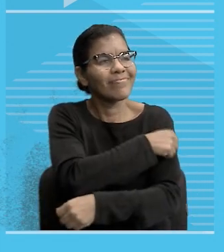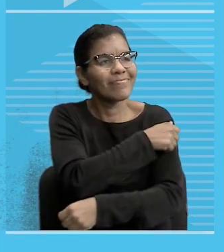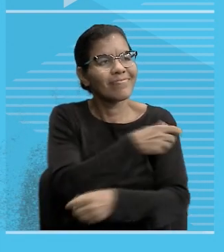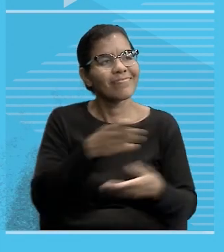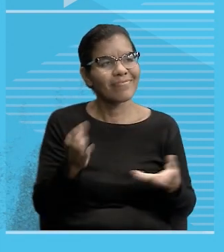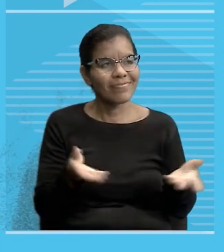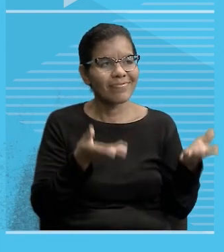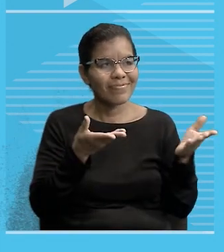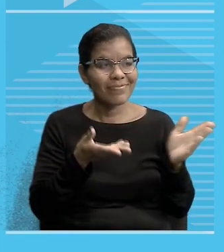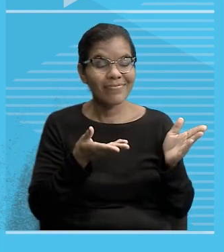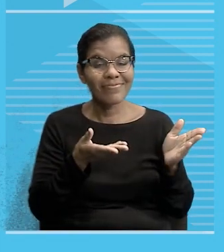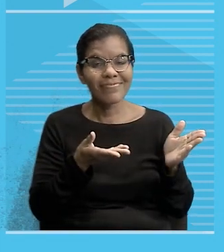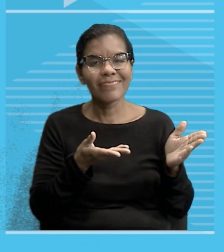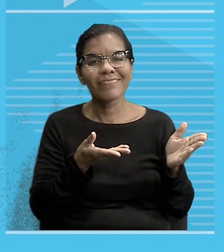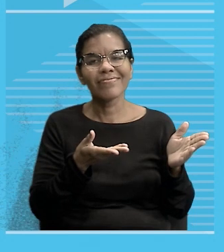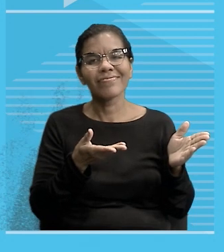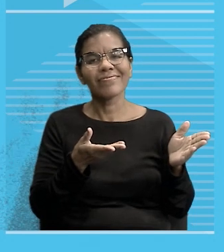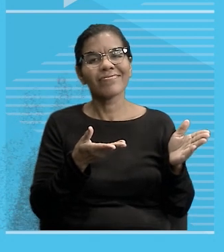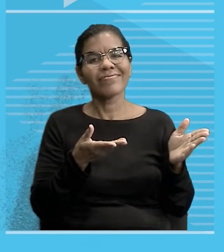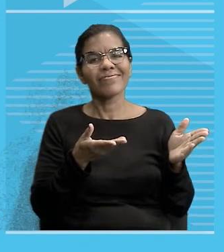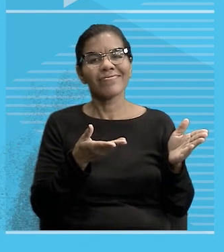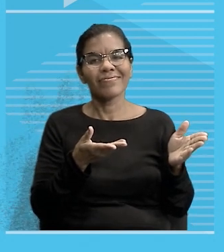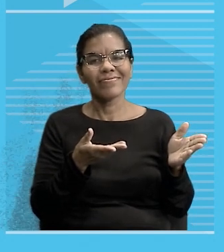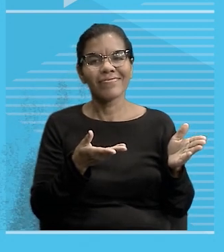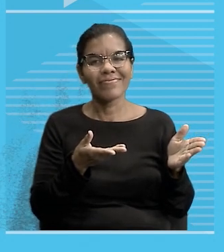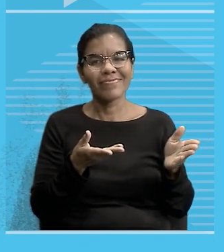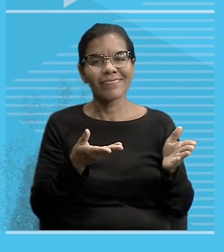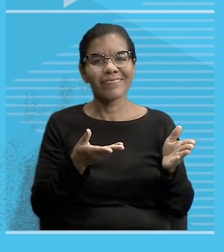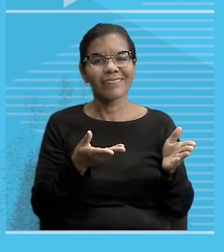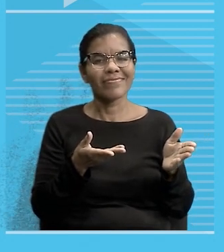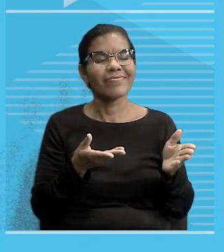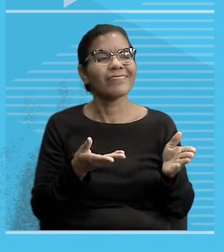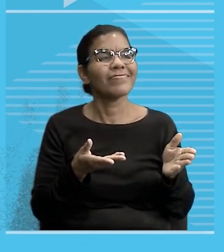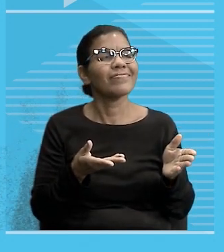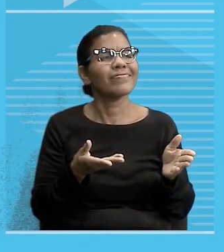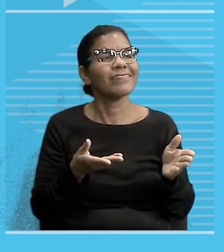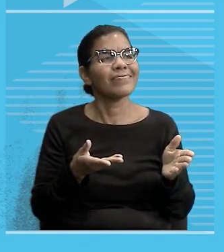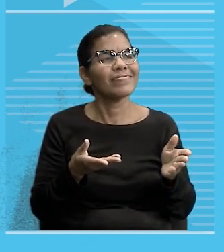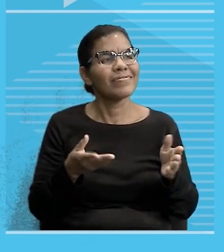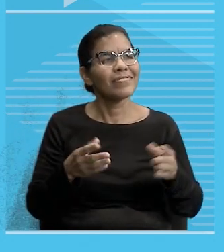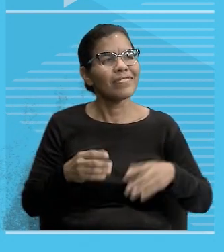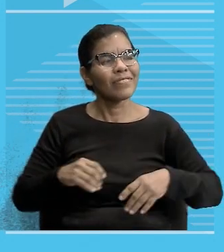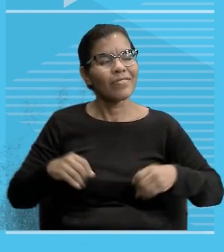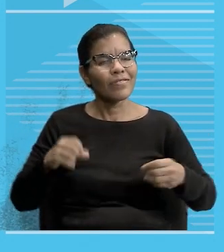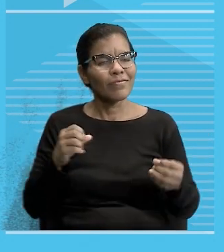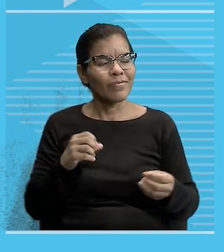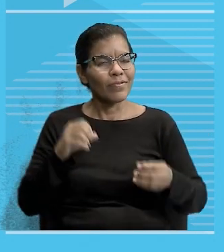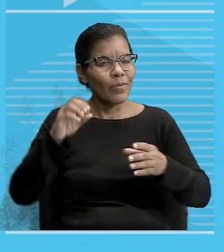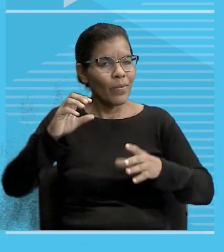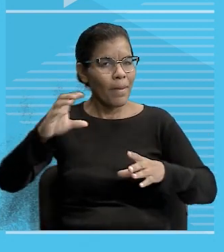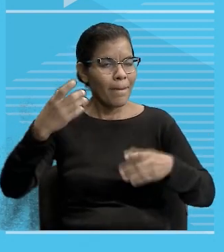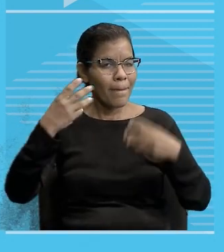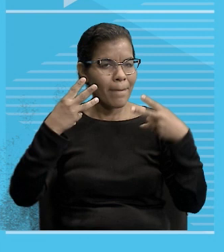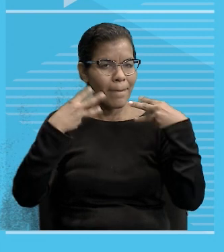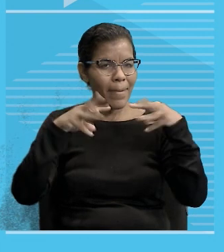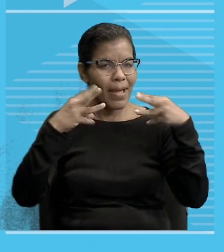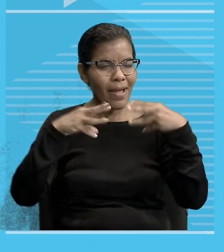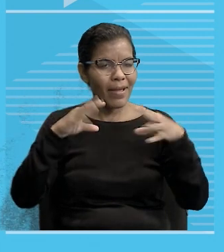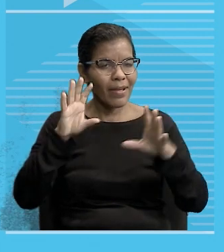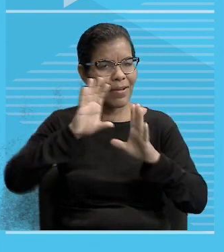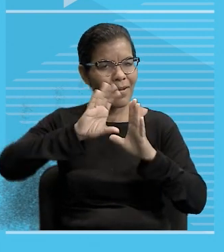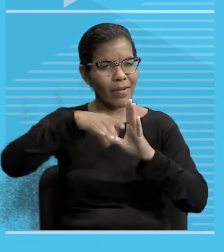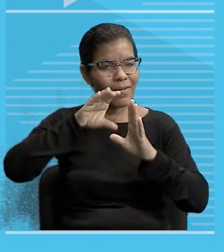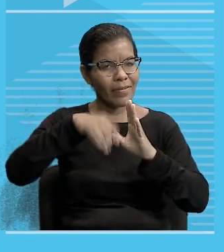que nós vamos ver hoje fundamentos de marketing conceito e